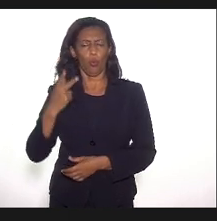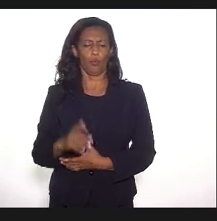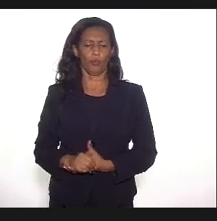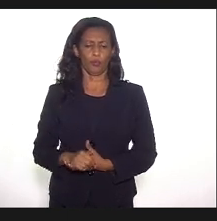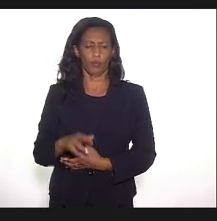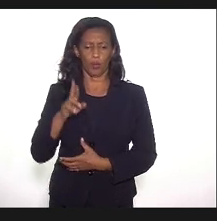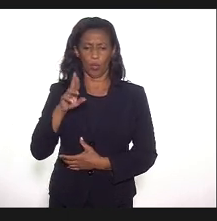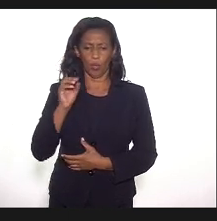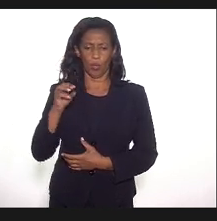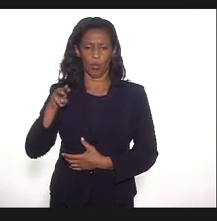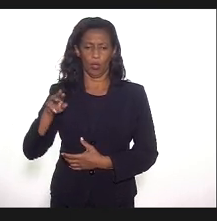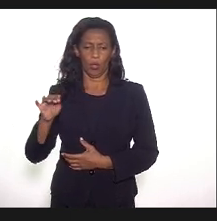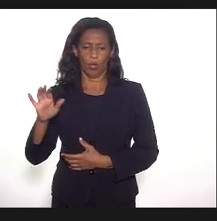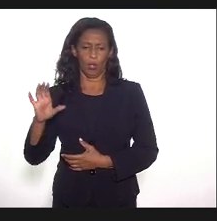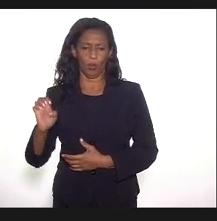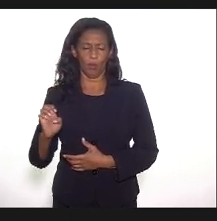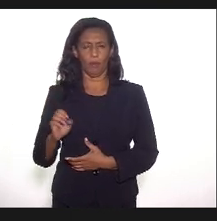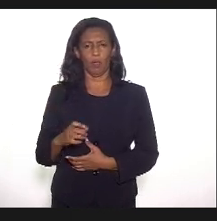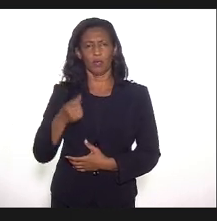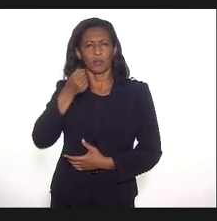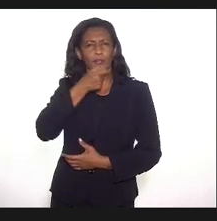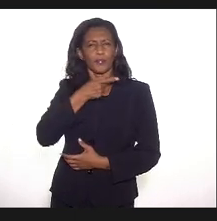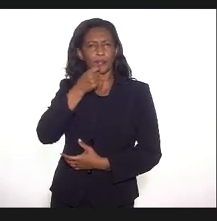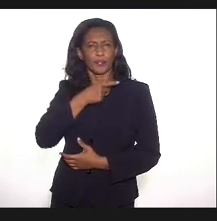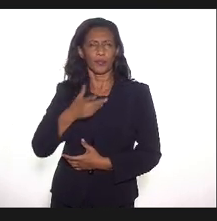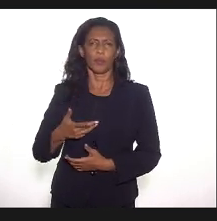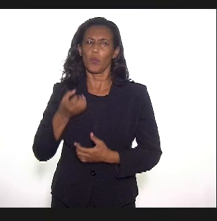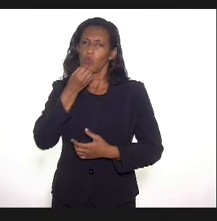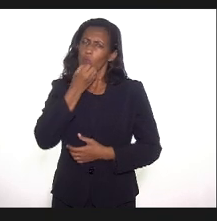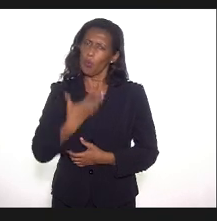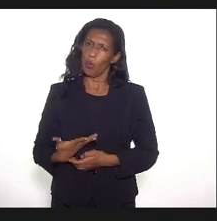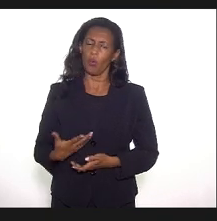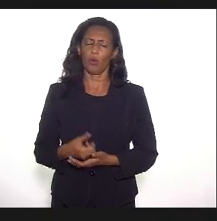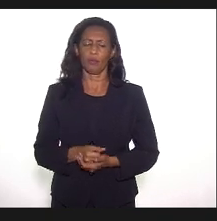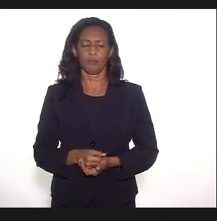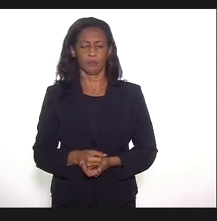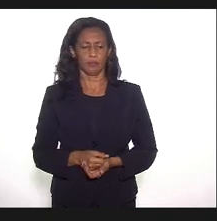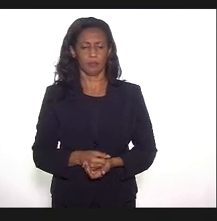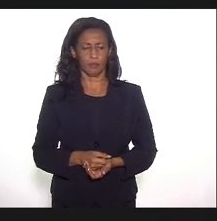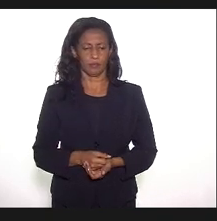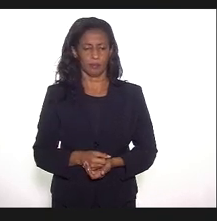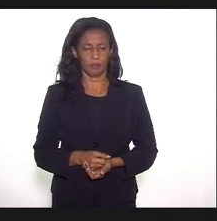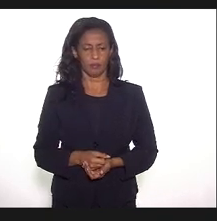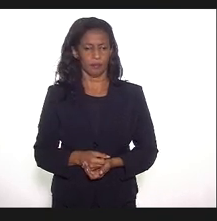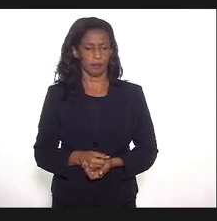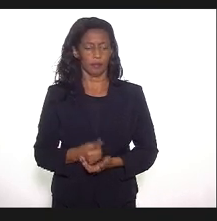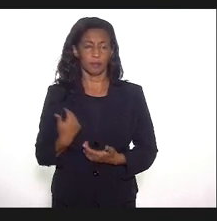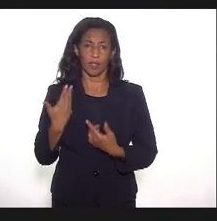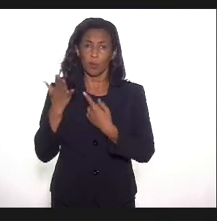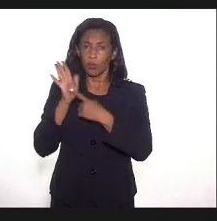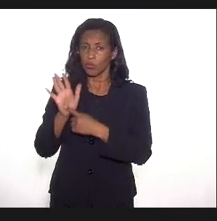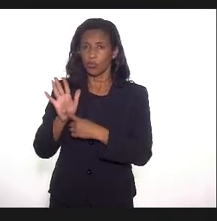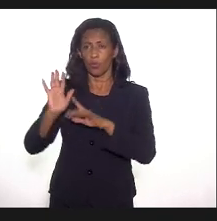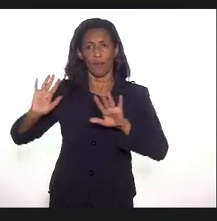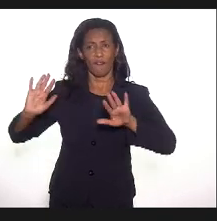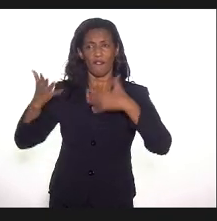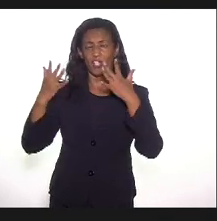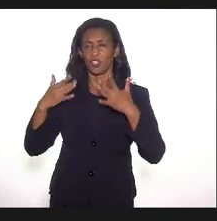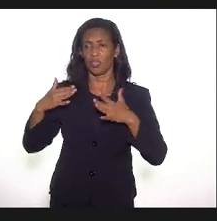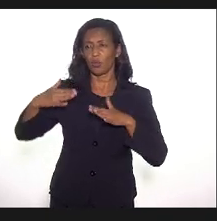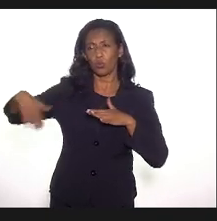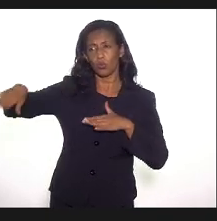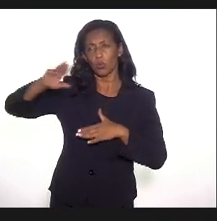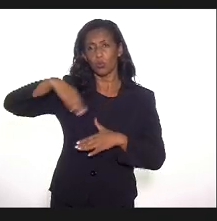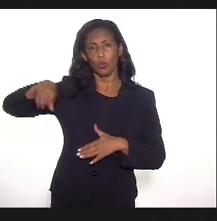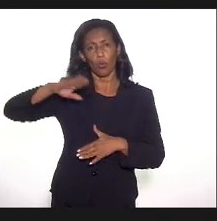romance. É um romance, uma comédia romance muito boa, por sinal. E mostrou a festa inteira. E fez com que todo